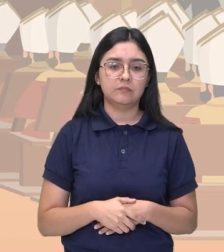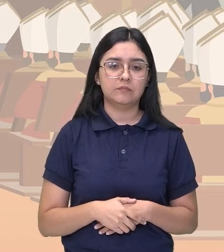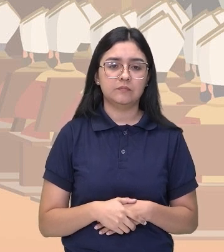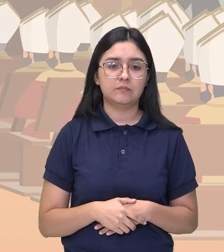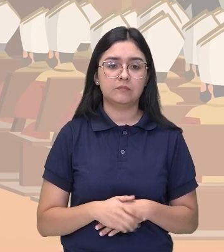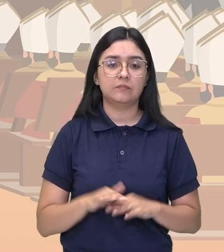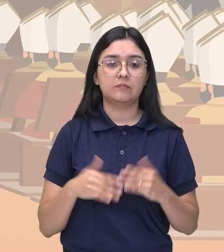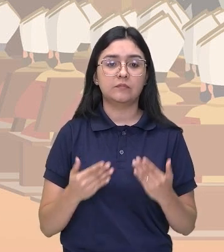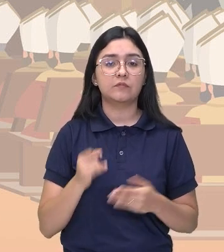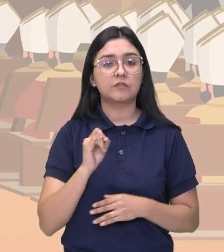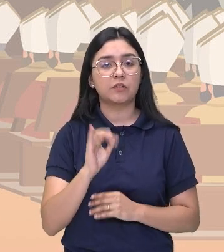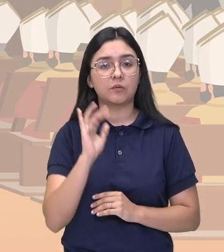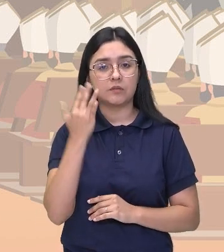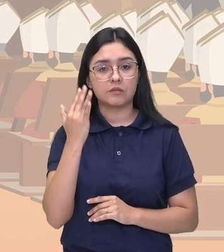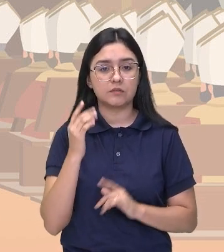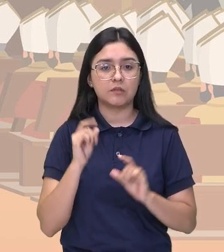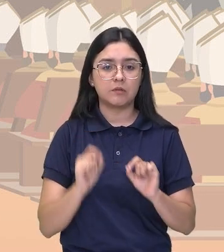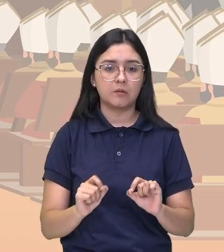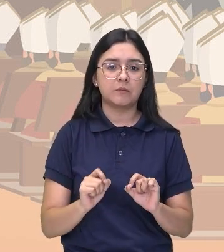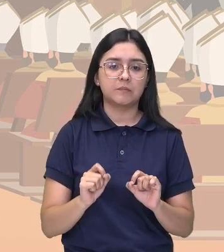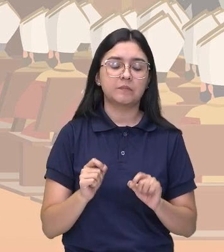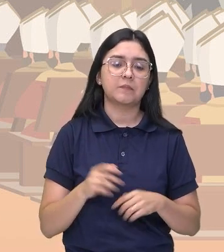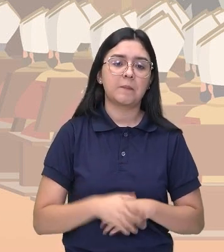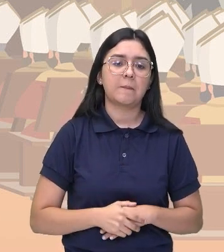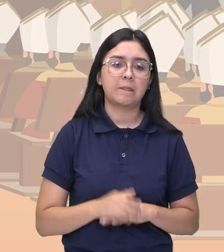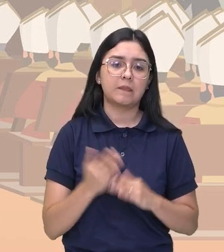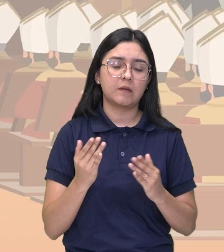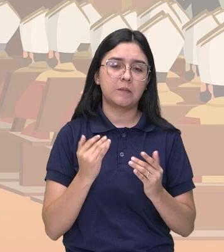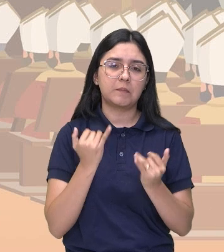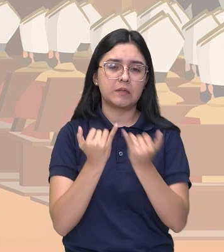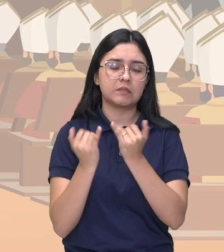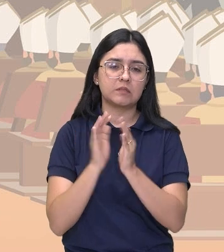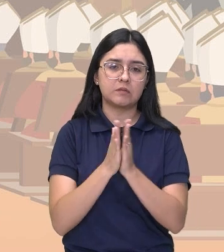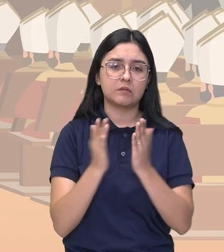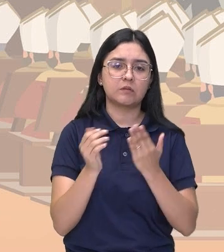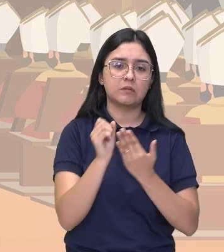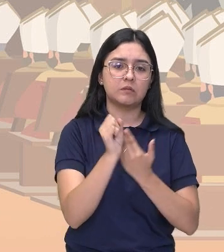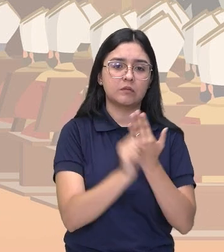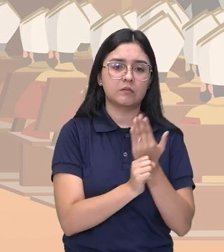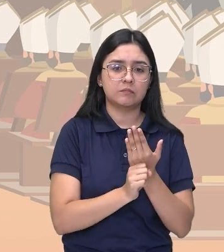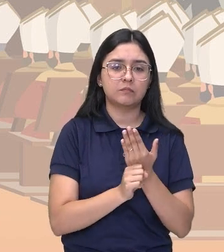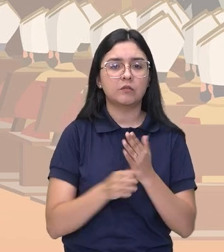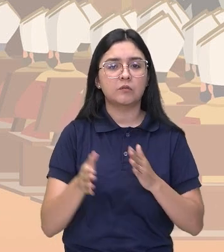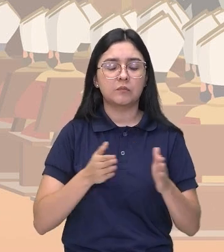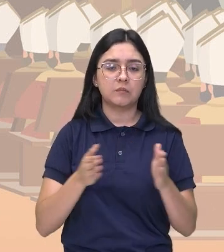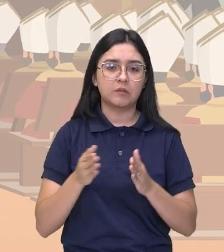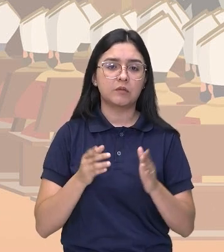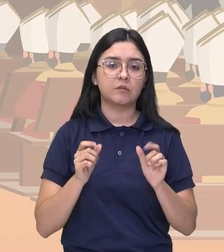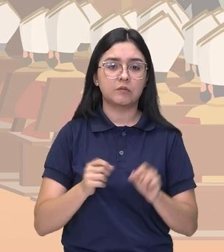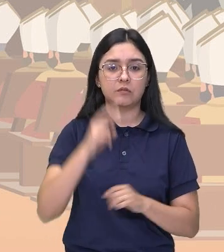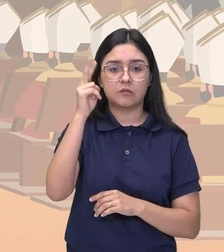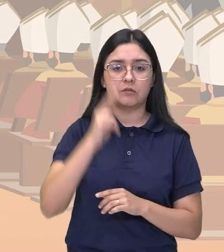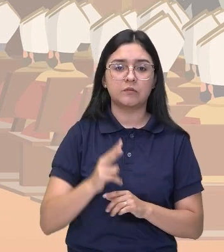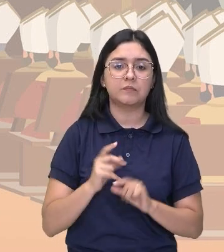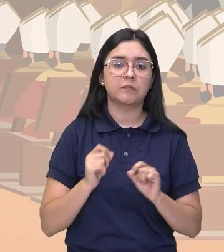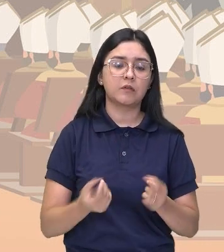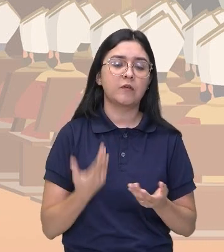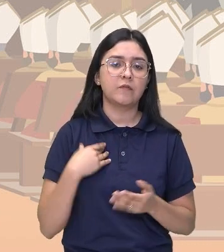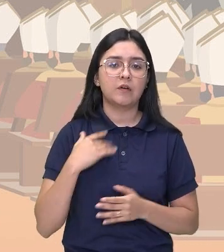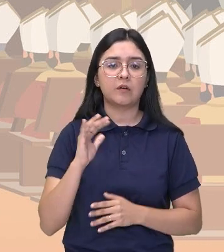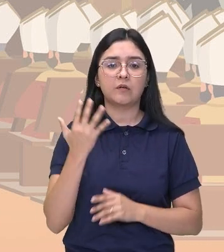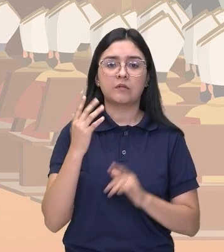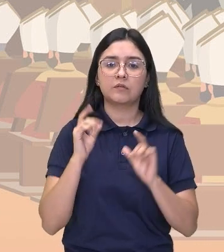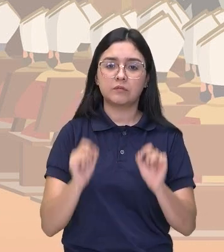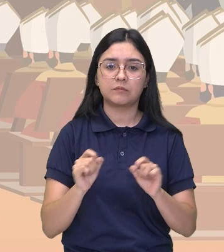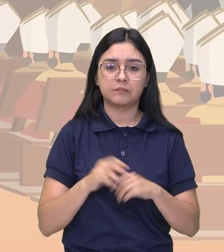se acontecesse algo semelhante à reforma religiosa, gente, em outro momento histórico, provavelmente não aconteceria uma reforma aos moldes